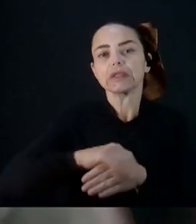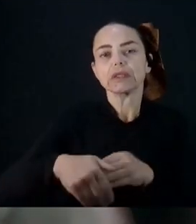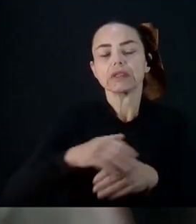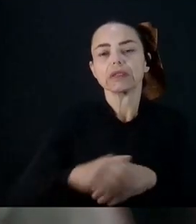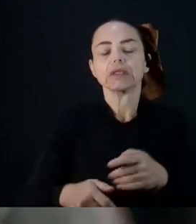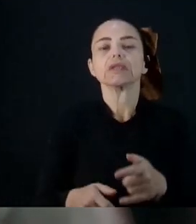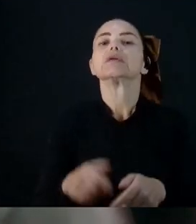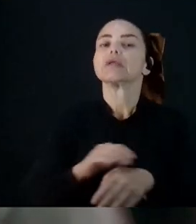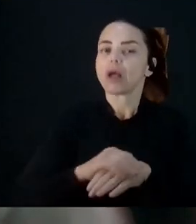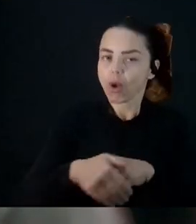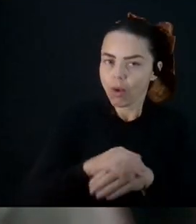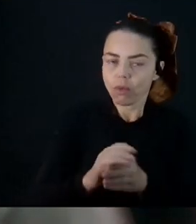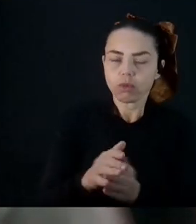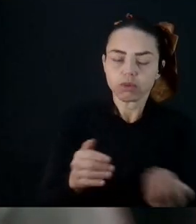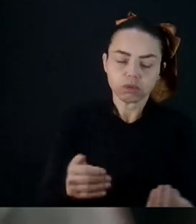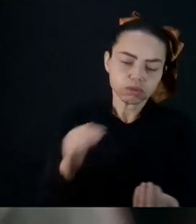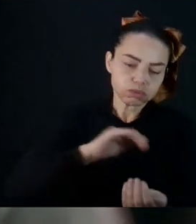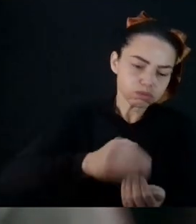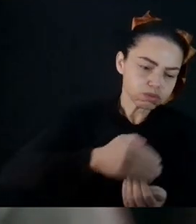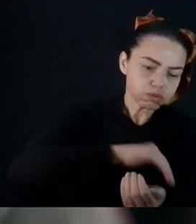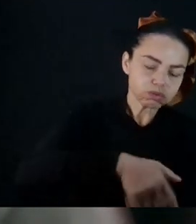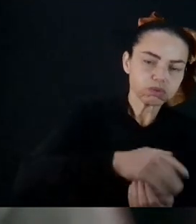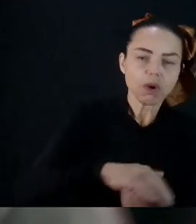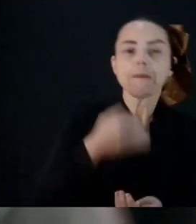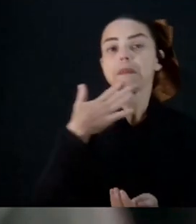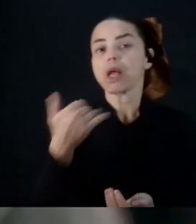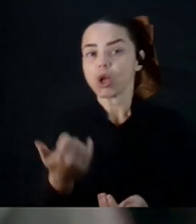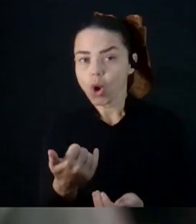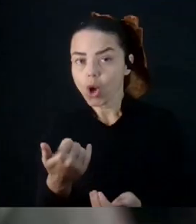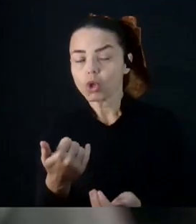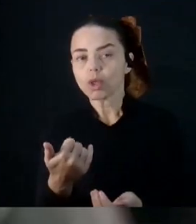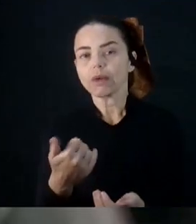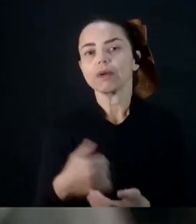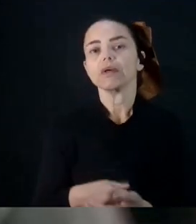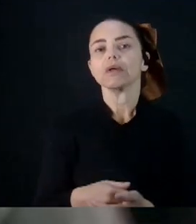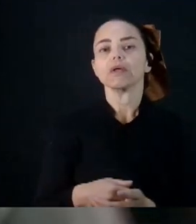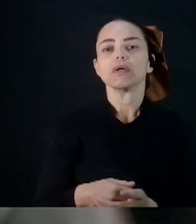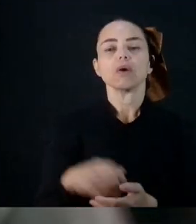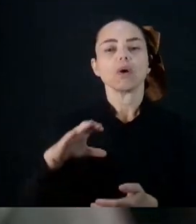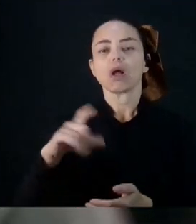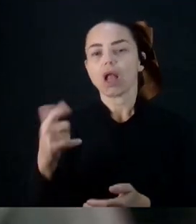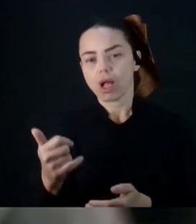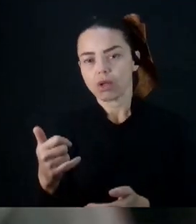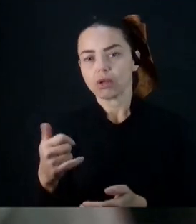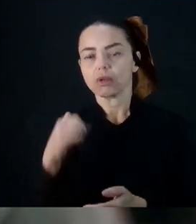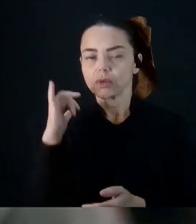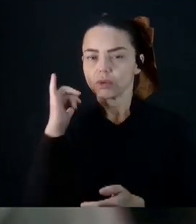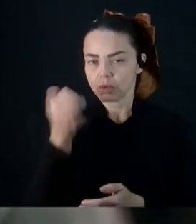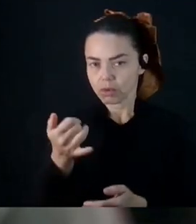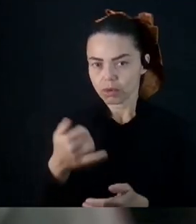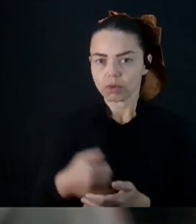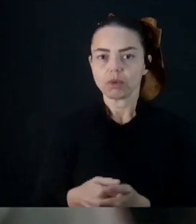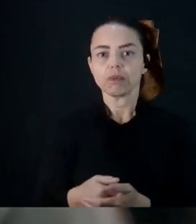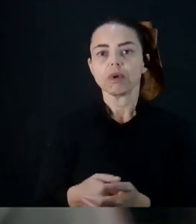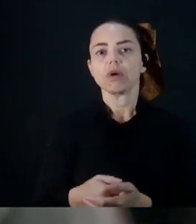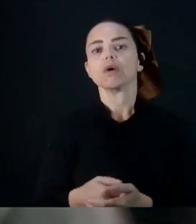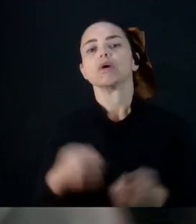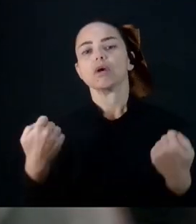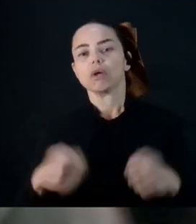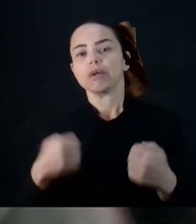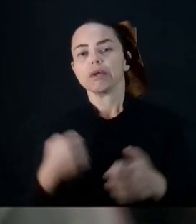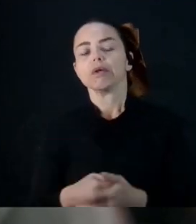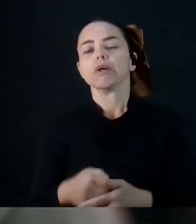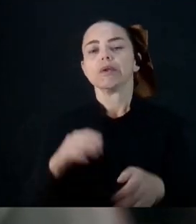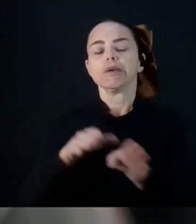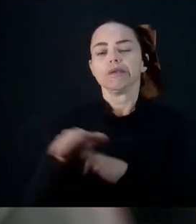dar aquela a famosa frase, o óbvio precisa ser dito, né? Sim. Então a gente precisa sim orientar no